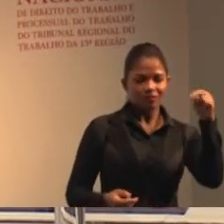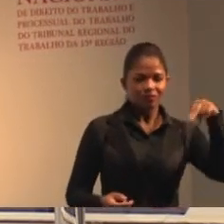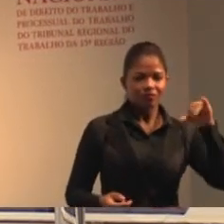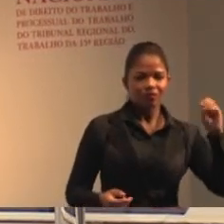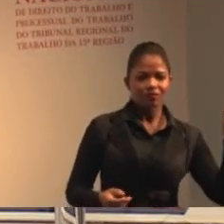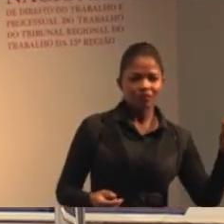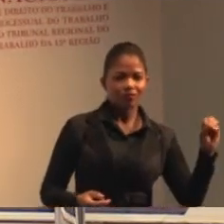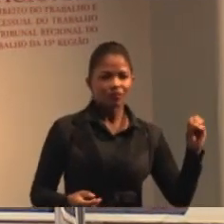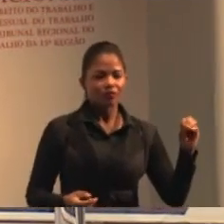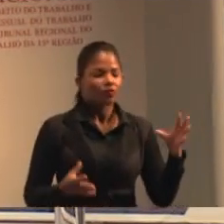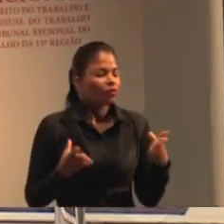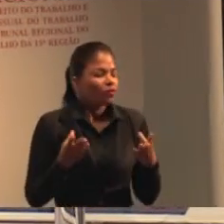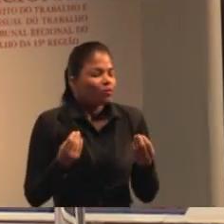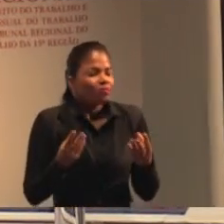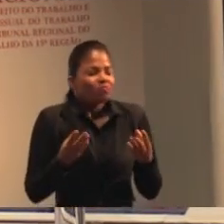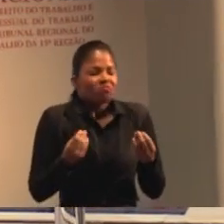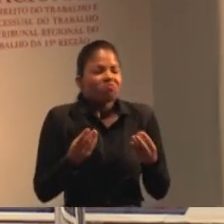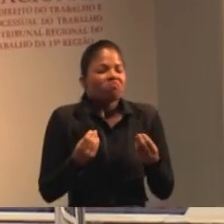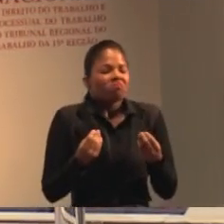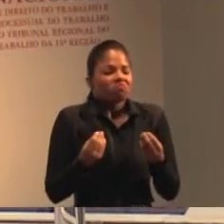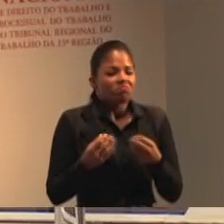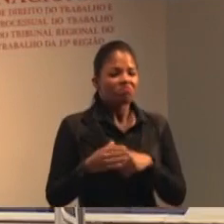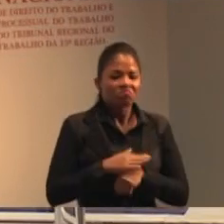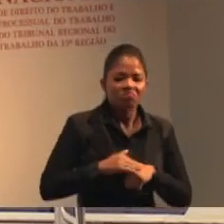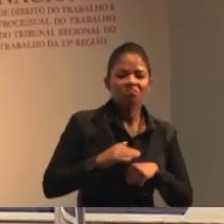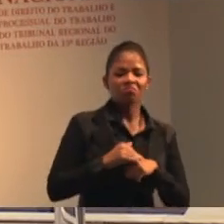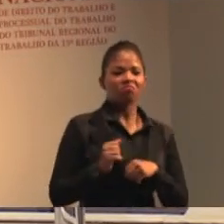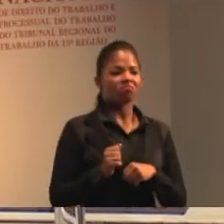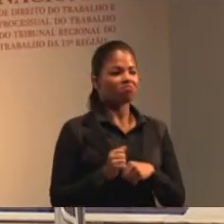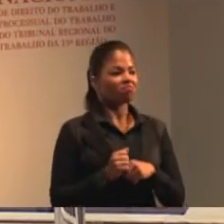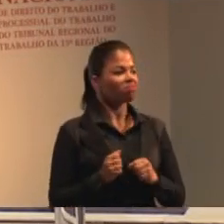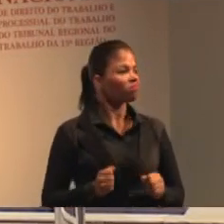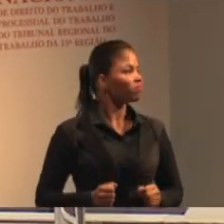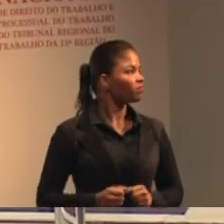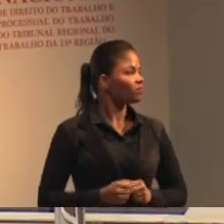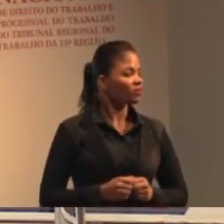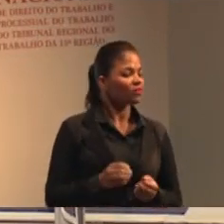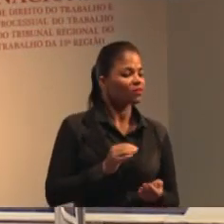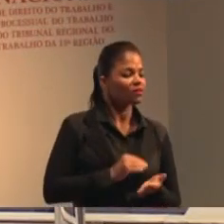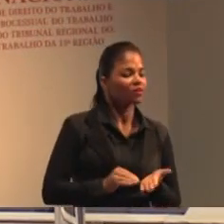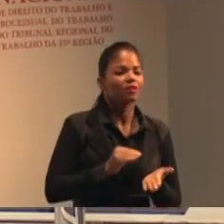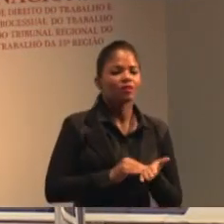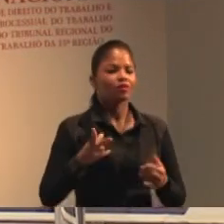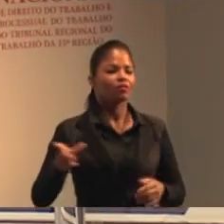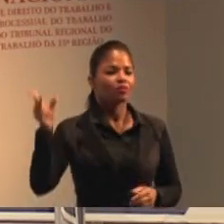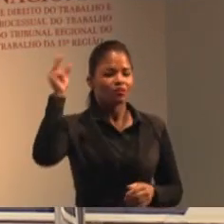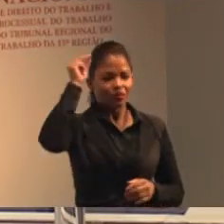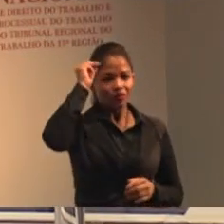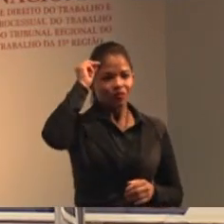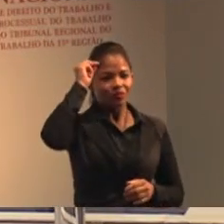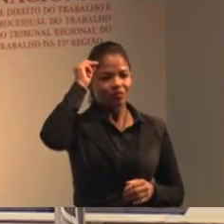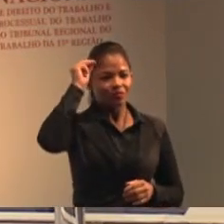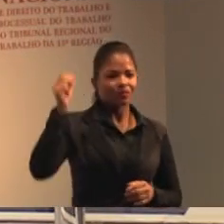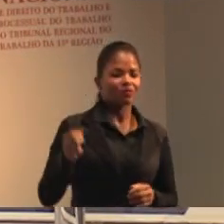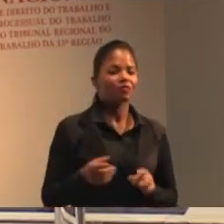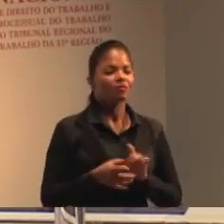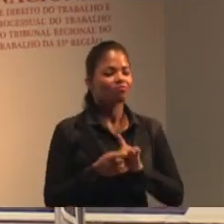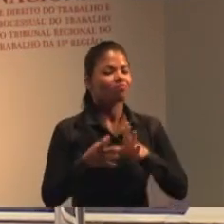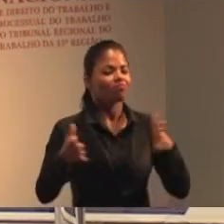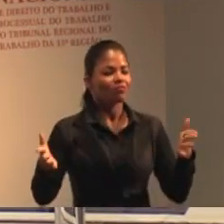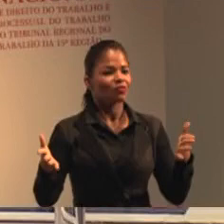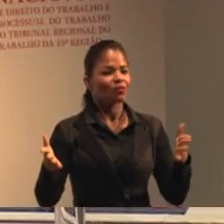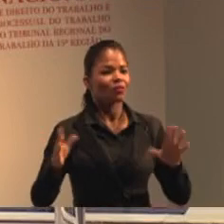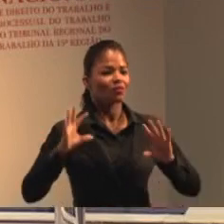Ferrari, que muito generosamente, assim como sua Secretaria de Cultura, nos permitiram realizar